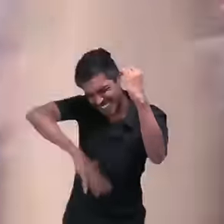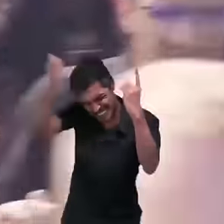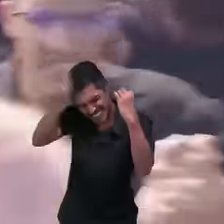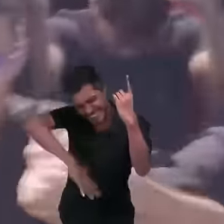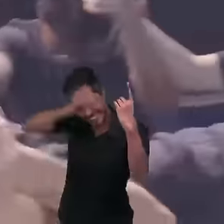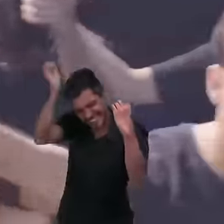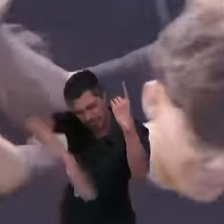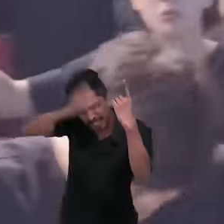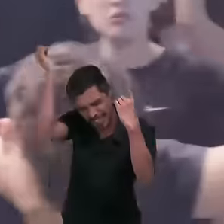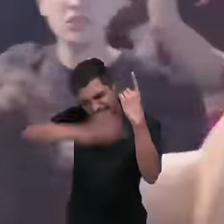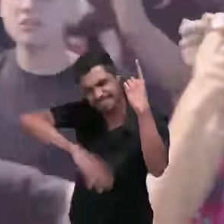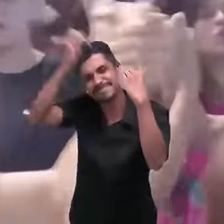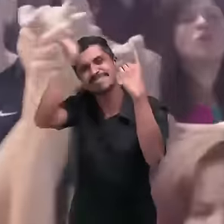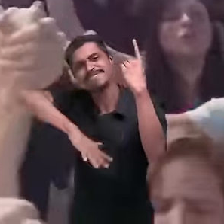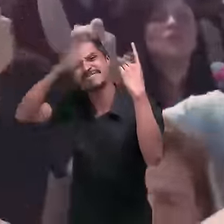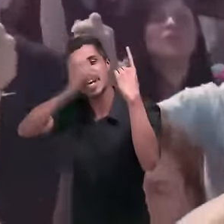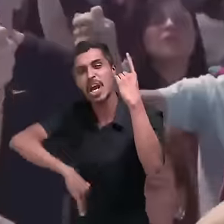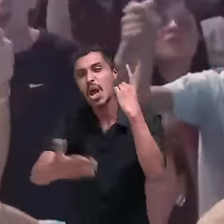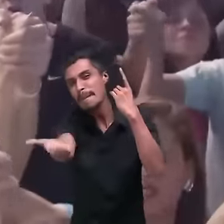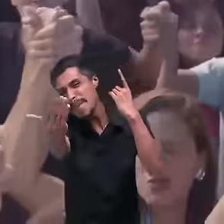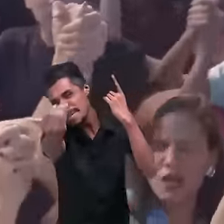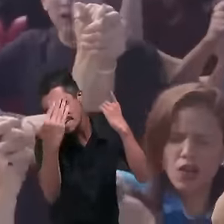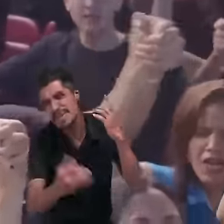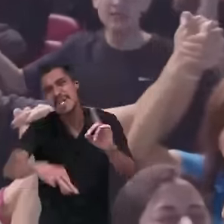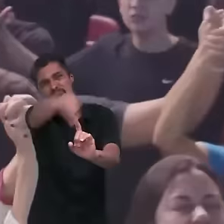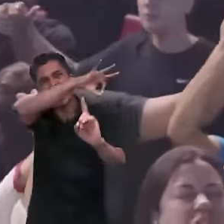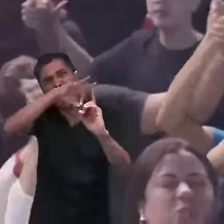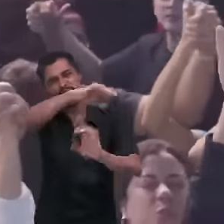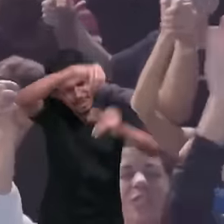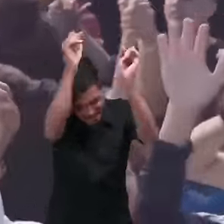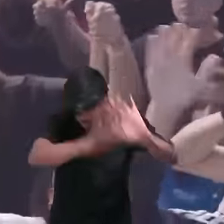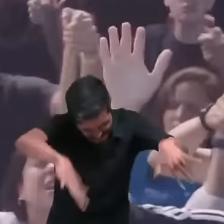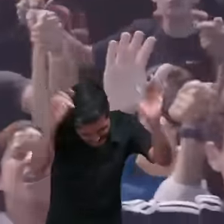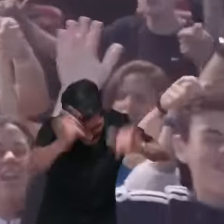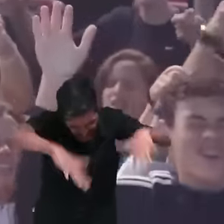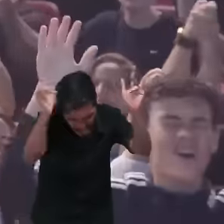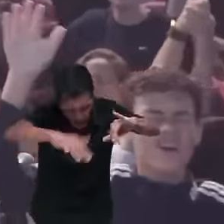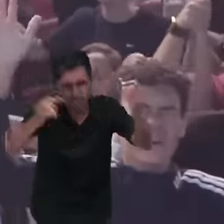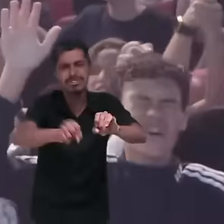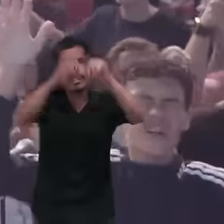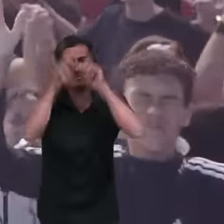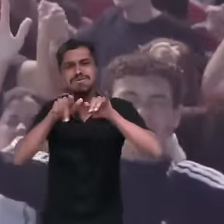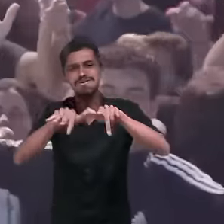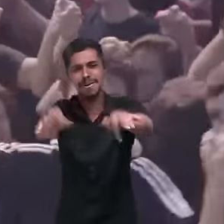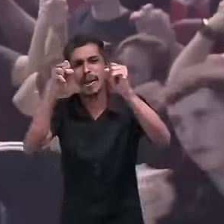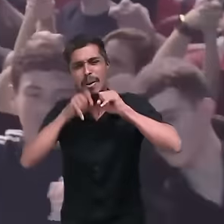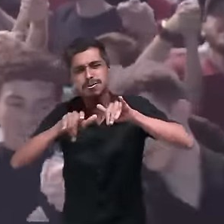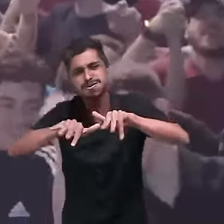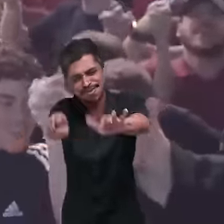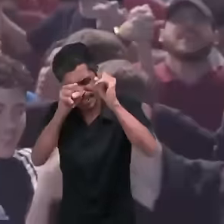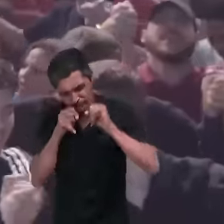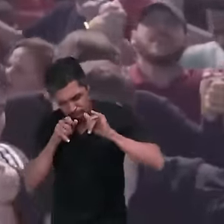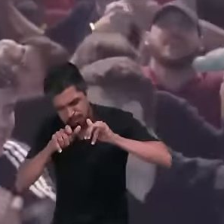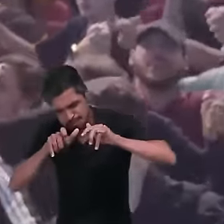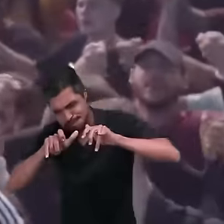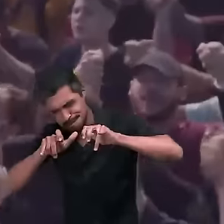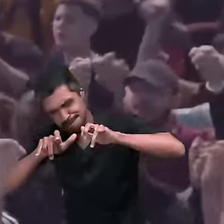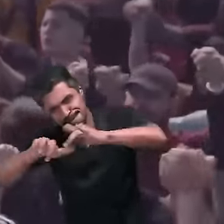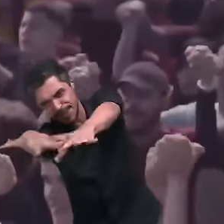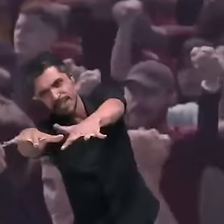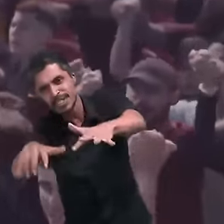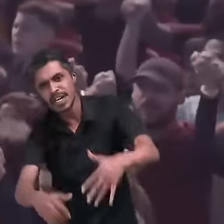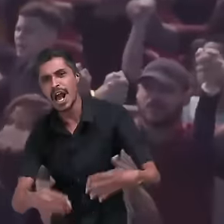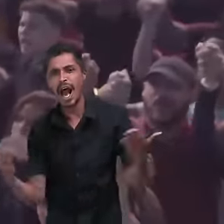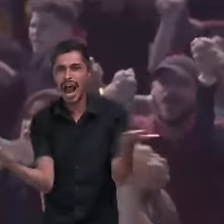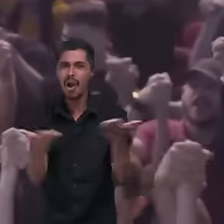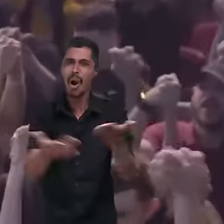adora. Agora, Espírito Santo, agora, Espírito Santo, agora, agora, agora, agora,